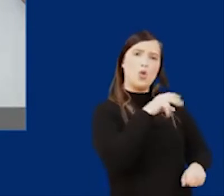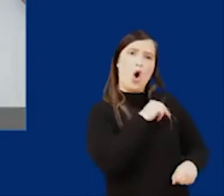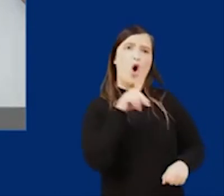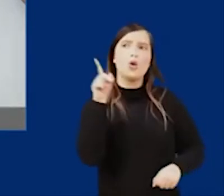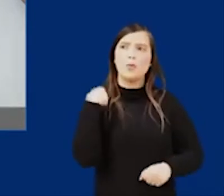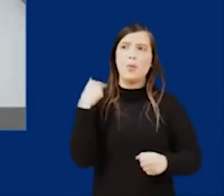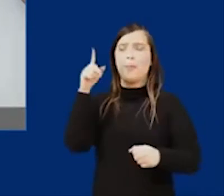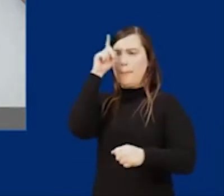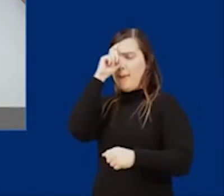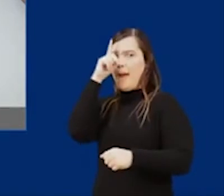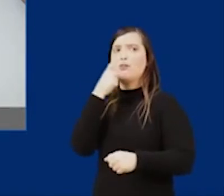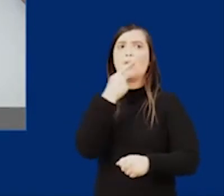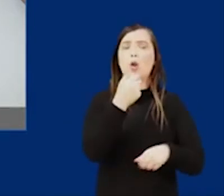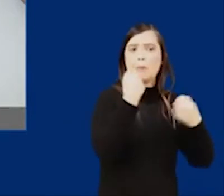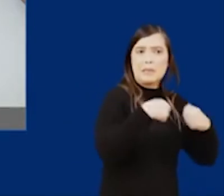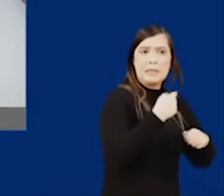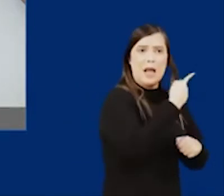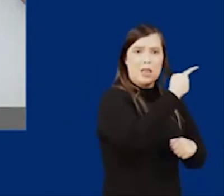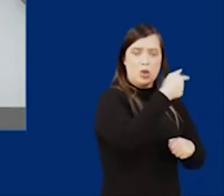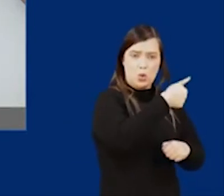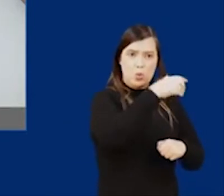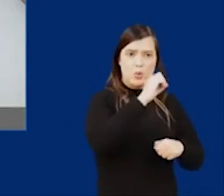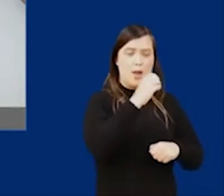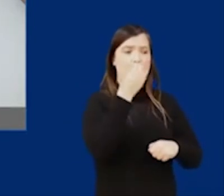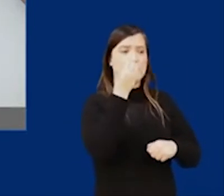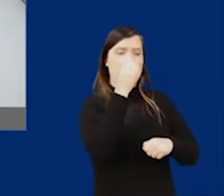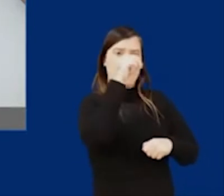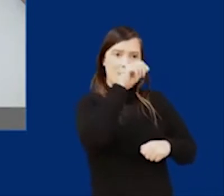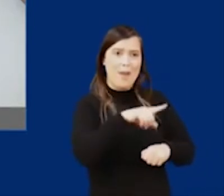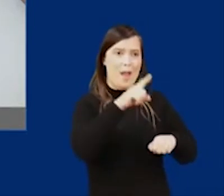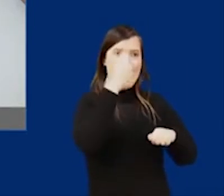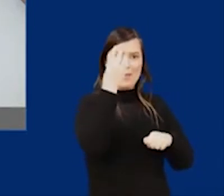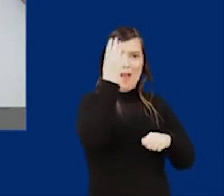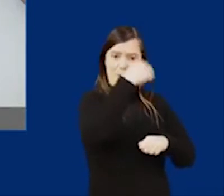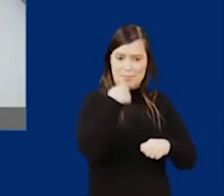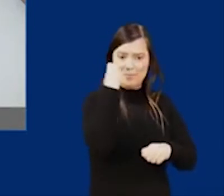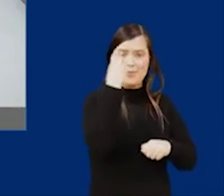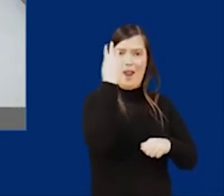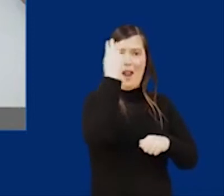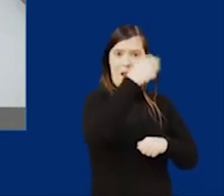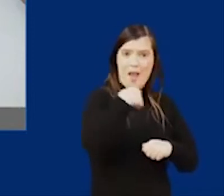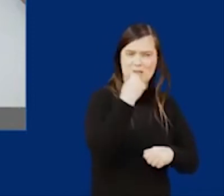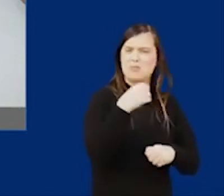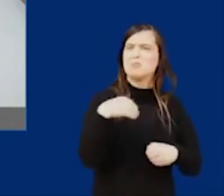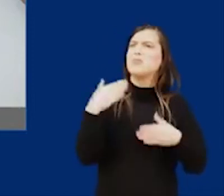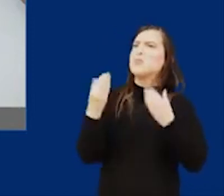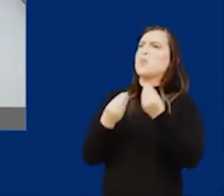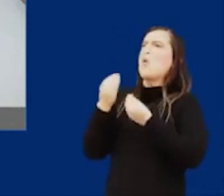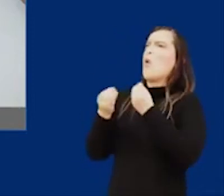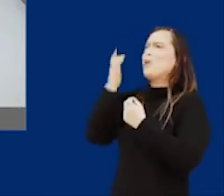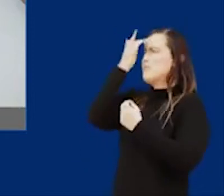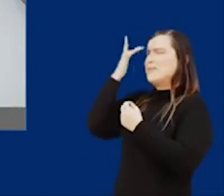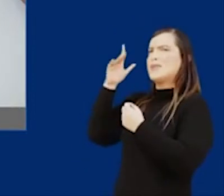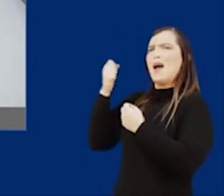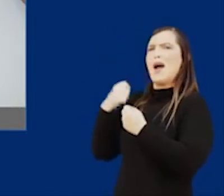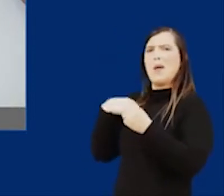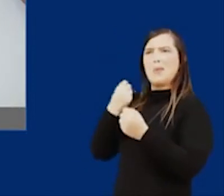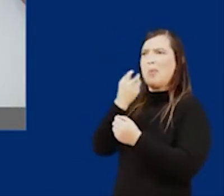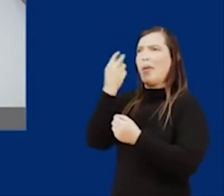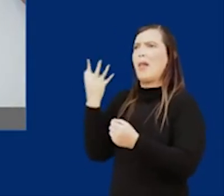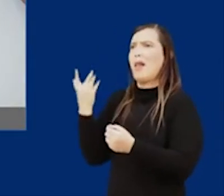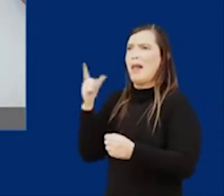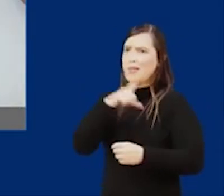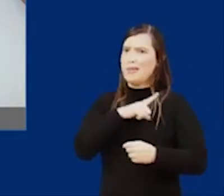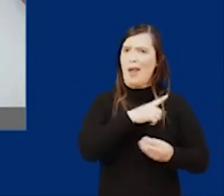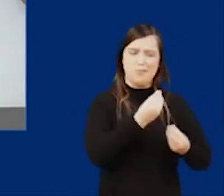filho tem que beber 200 ml de leite materno de 3 horas. Eu falei, nossa, como que ele sabe quanto que o bebê mama no peito, né, para quantificar, tem milímetro no peito,